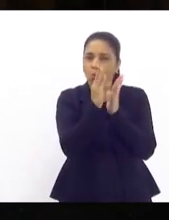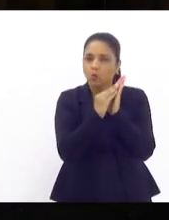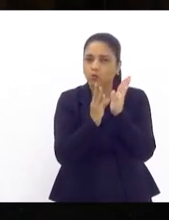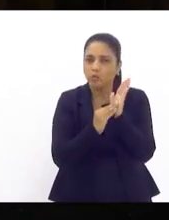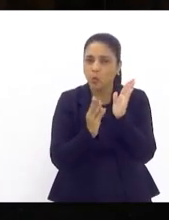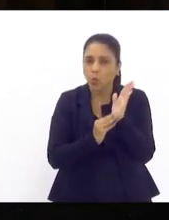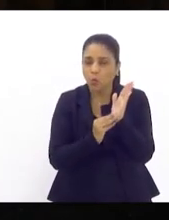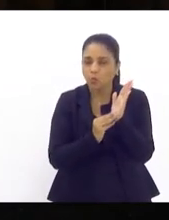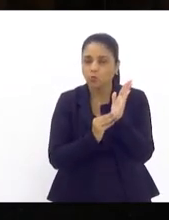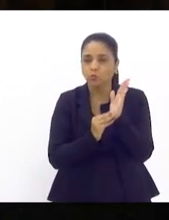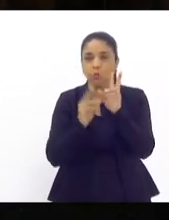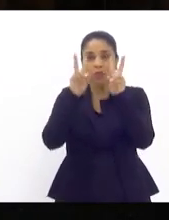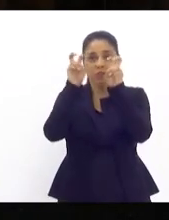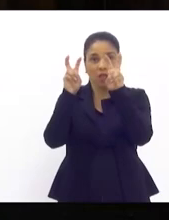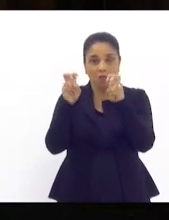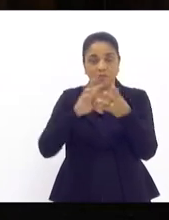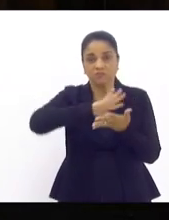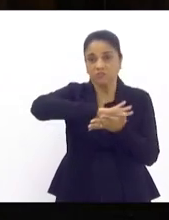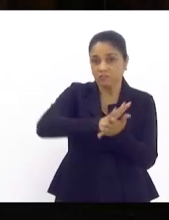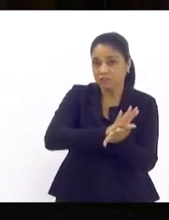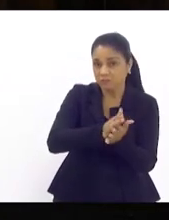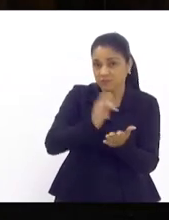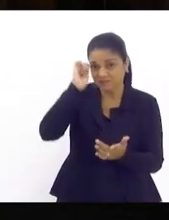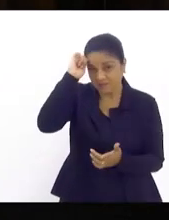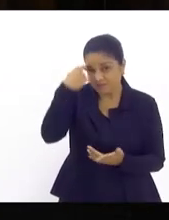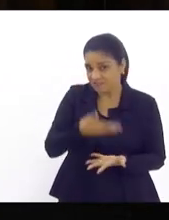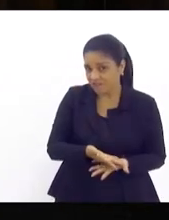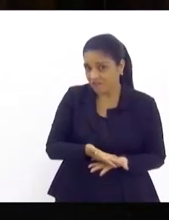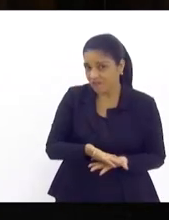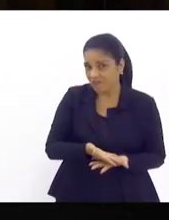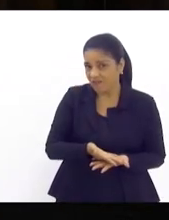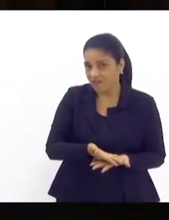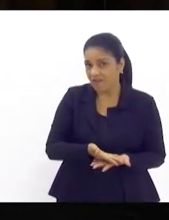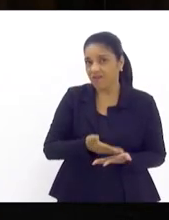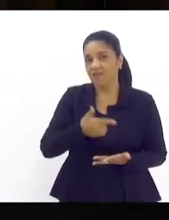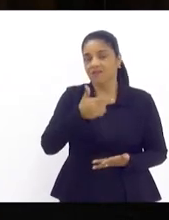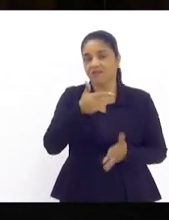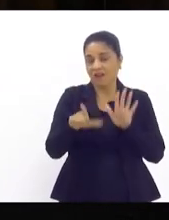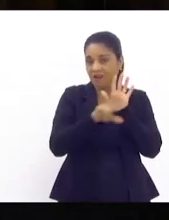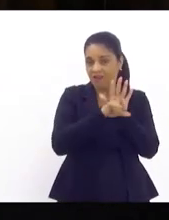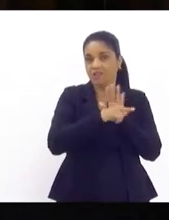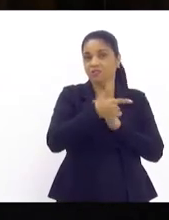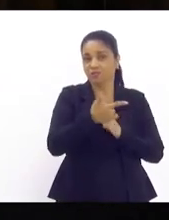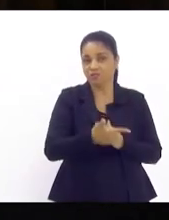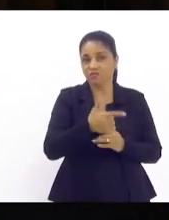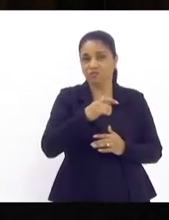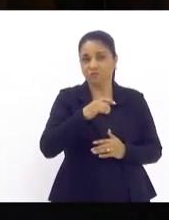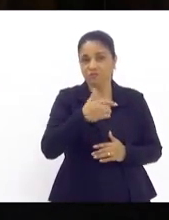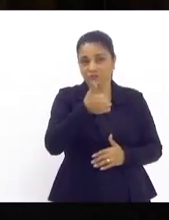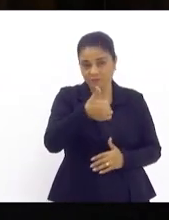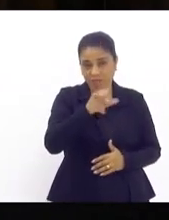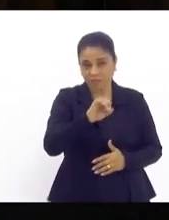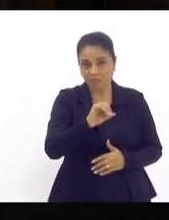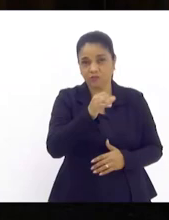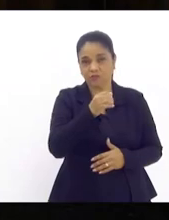racial. A Lei 10.639, de 2003, que depois veio a construir a